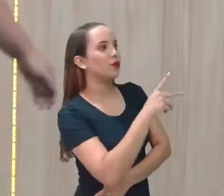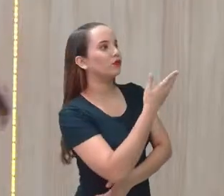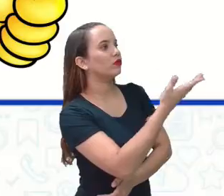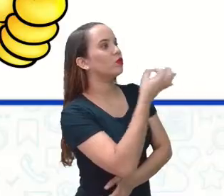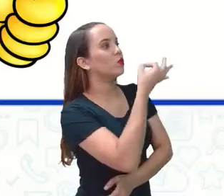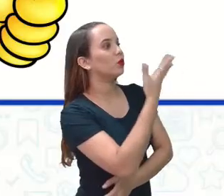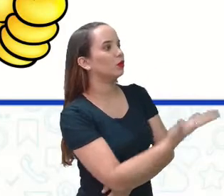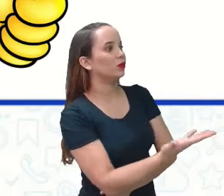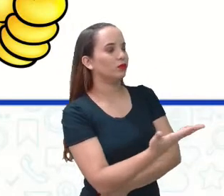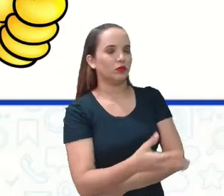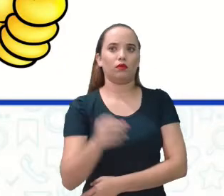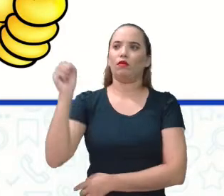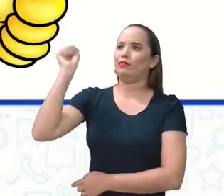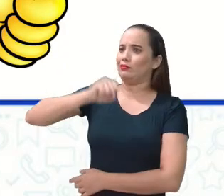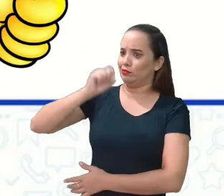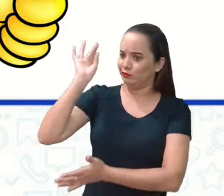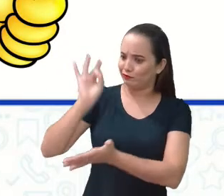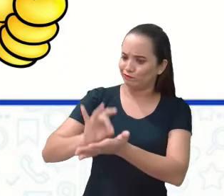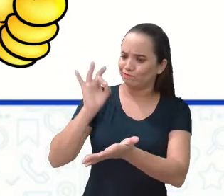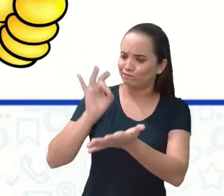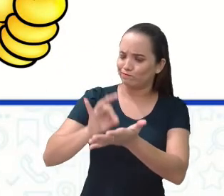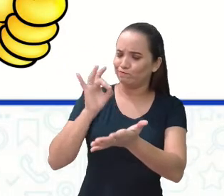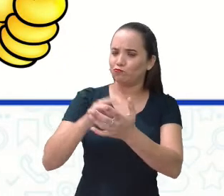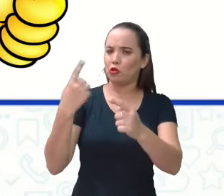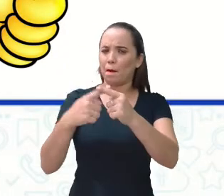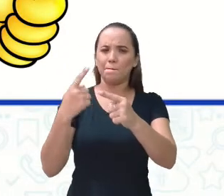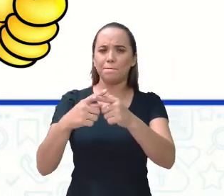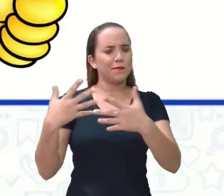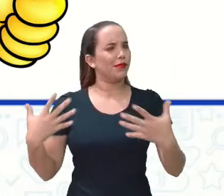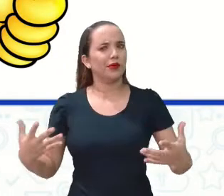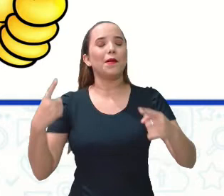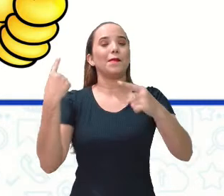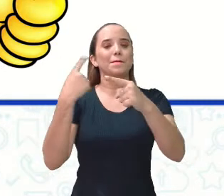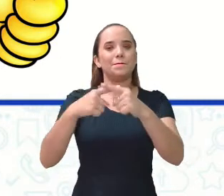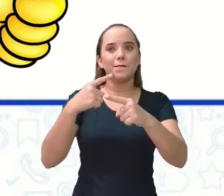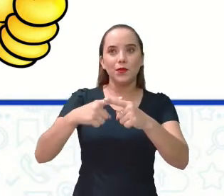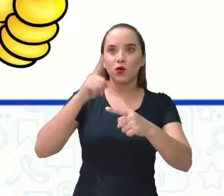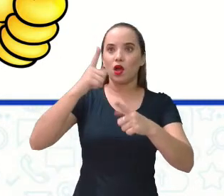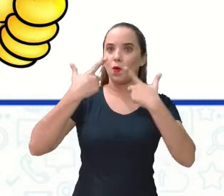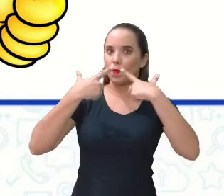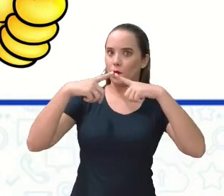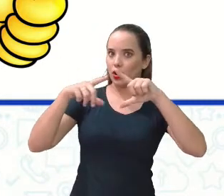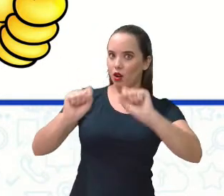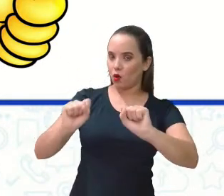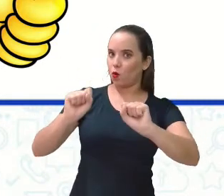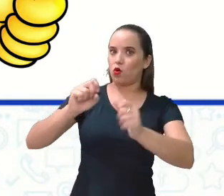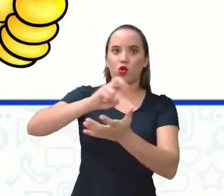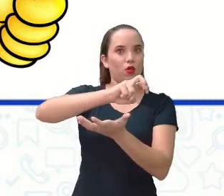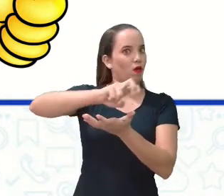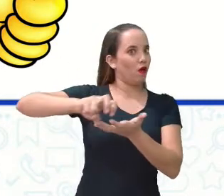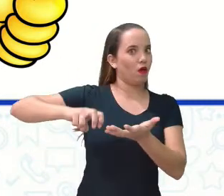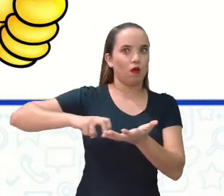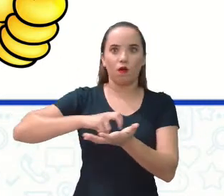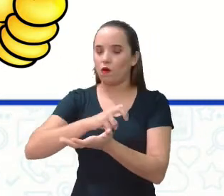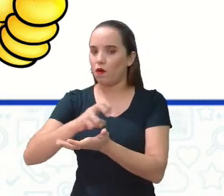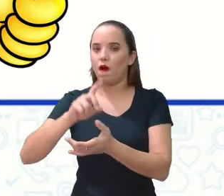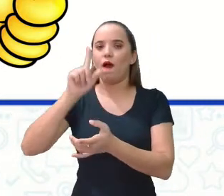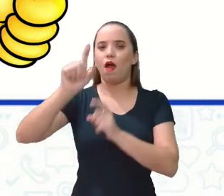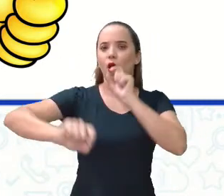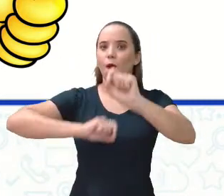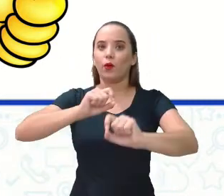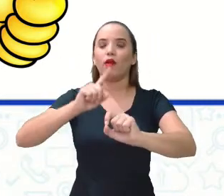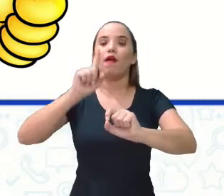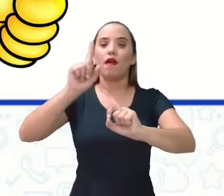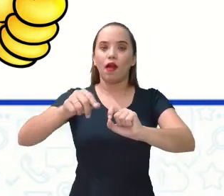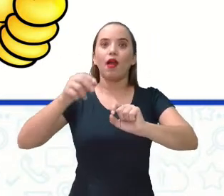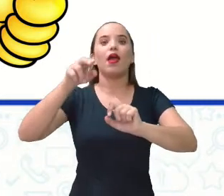Camille. Verdadeiríssima, né, gente? Por quê? Porque essa linguagem não verbal é justamente aquele que não